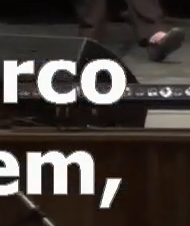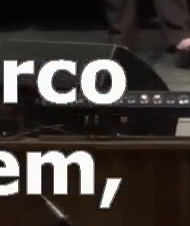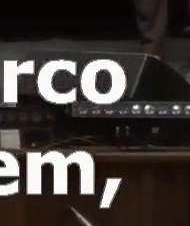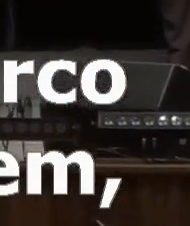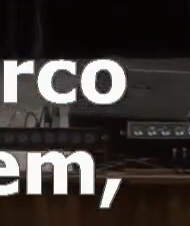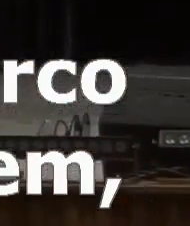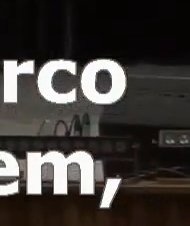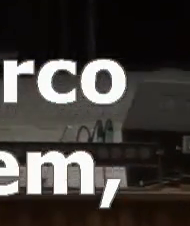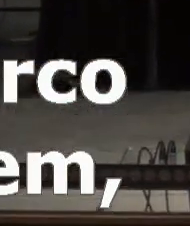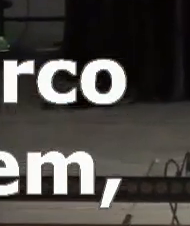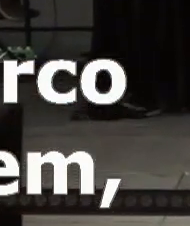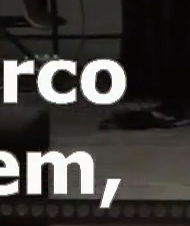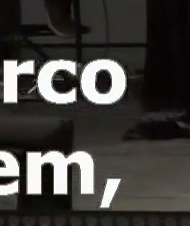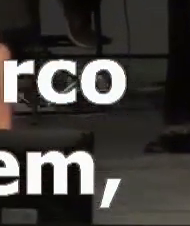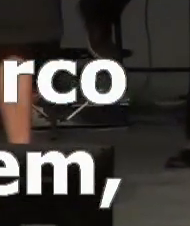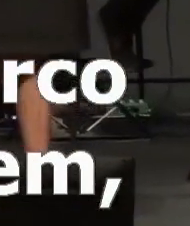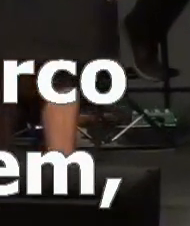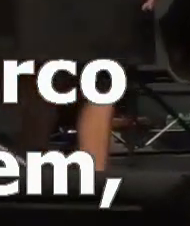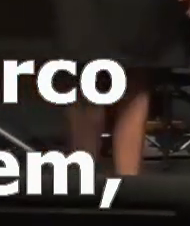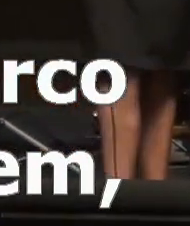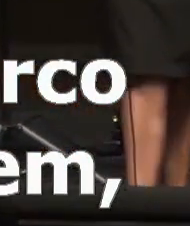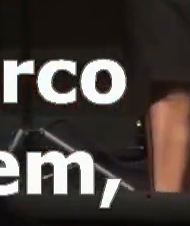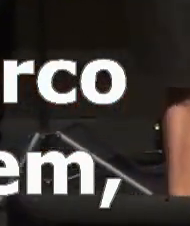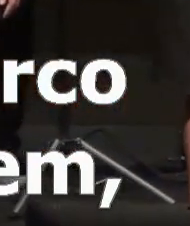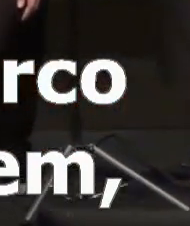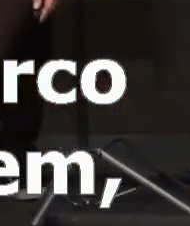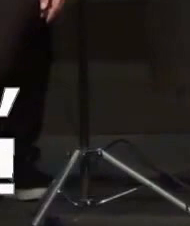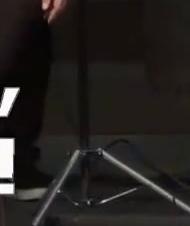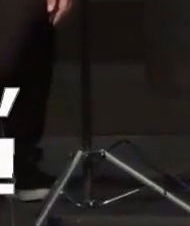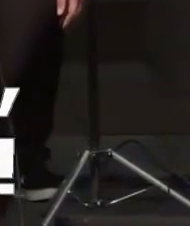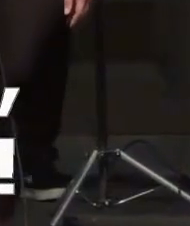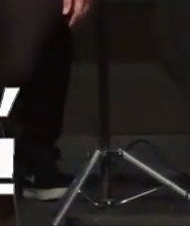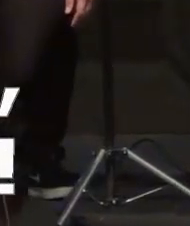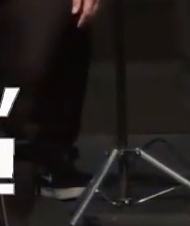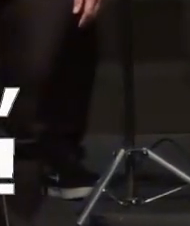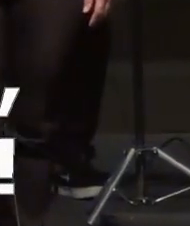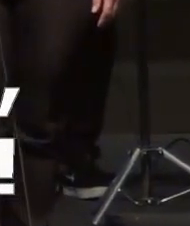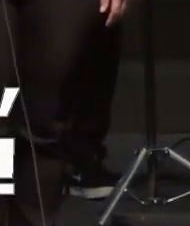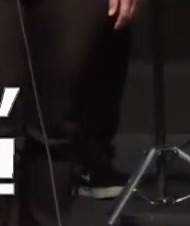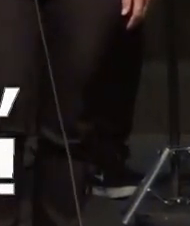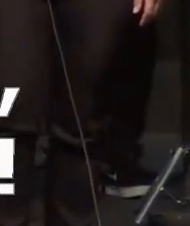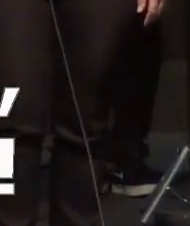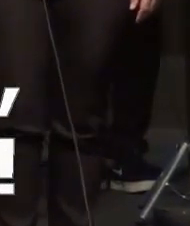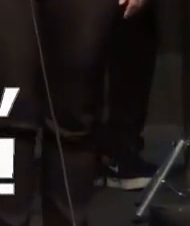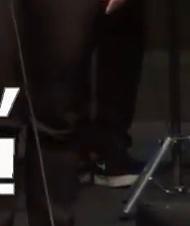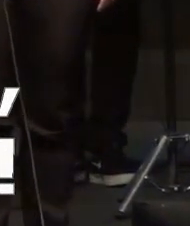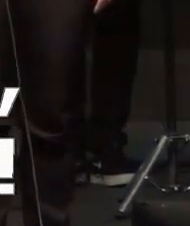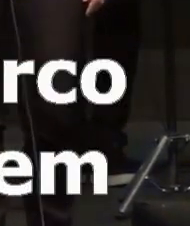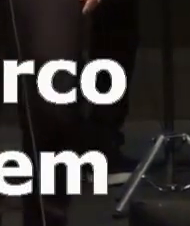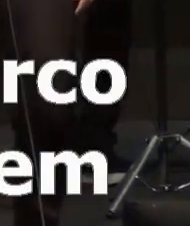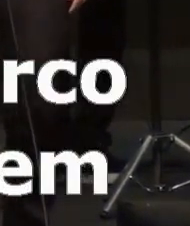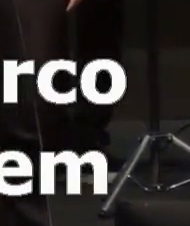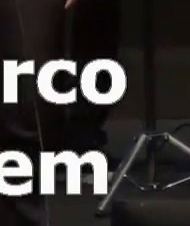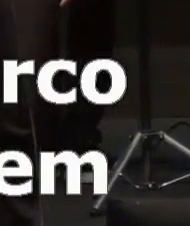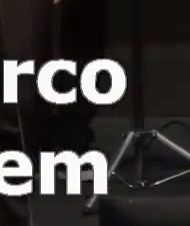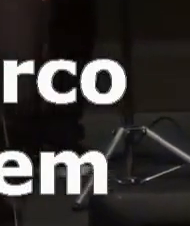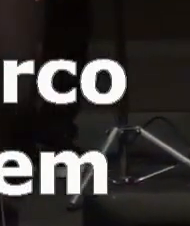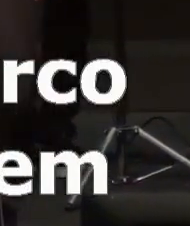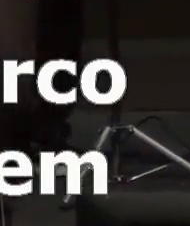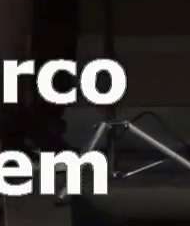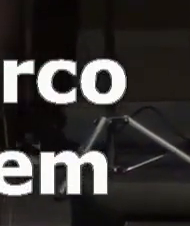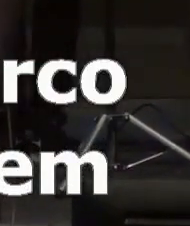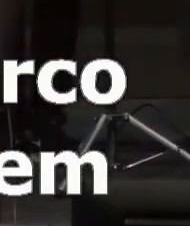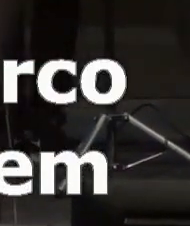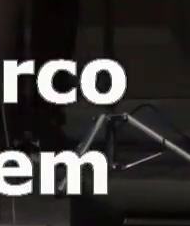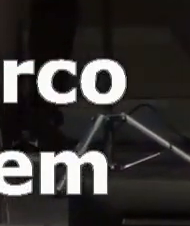vai muito bem, vai muito bem, vai muito bem. Com Cristo